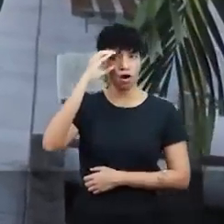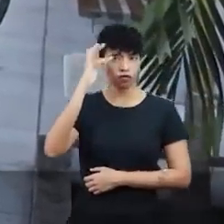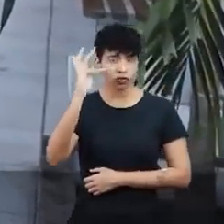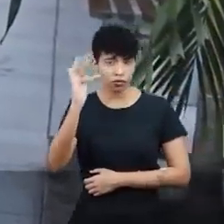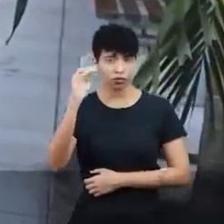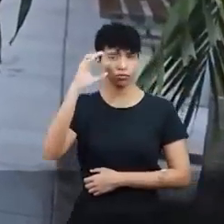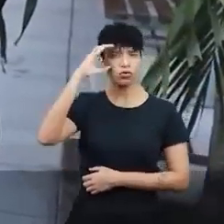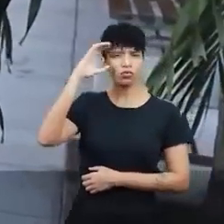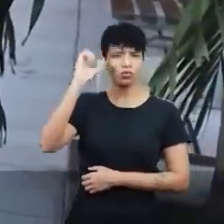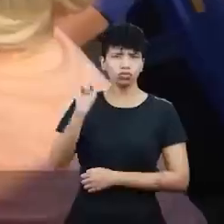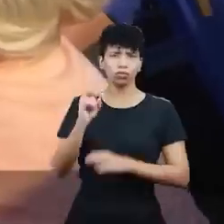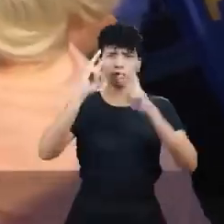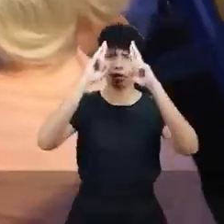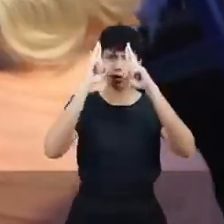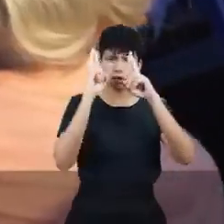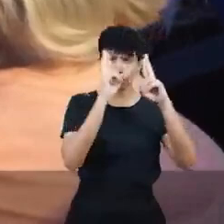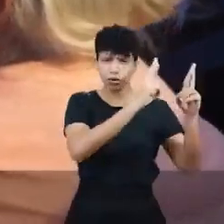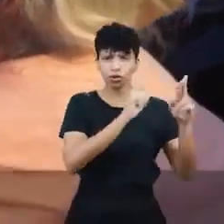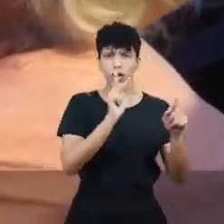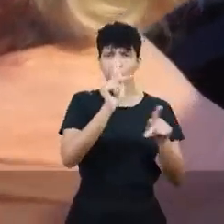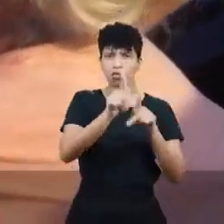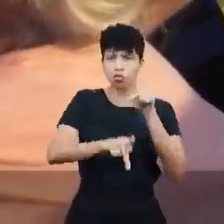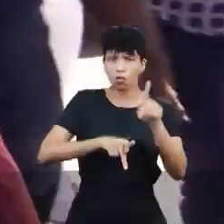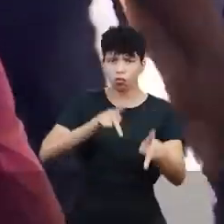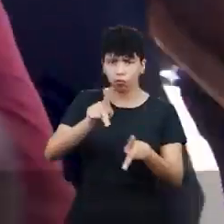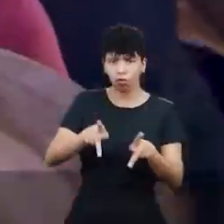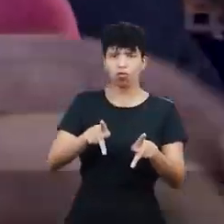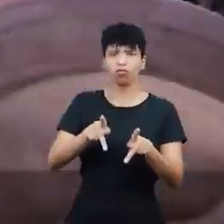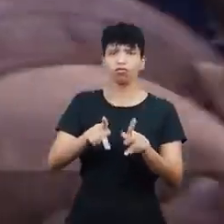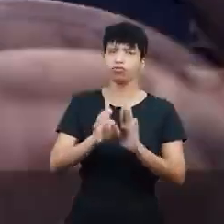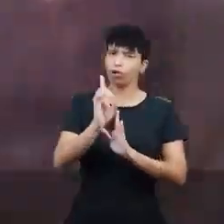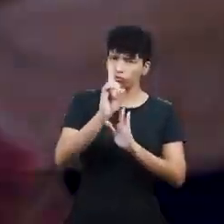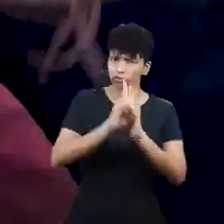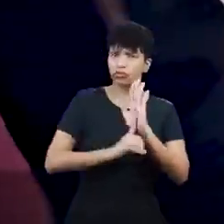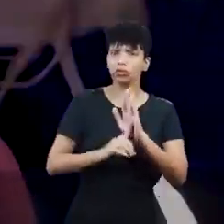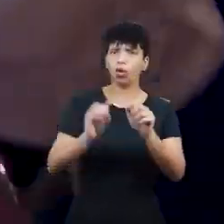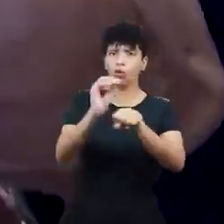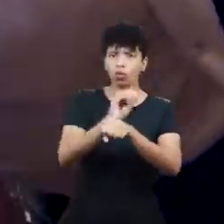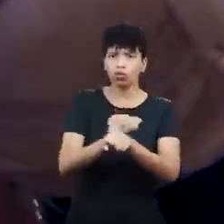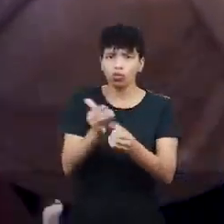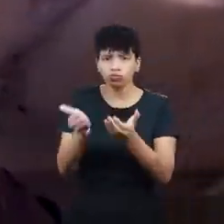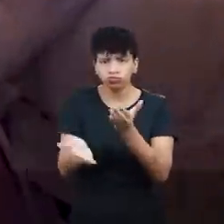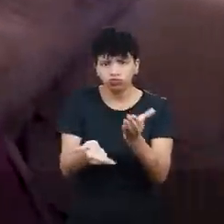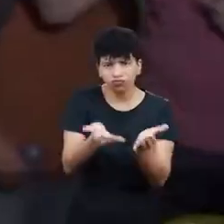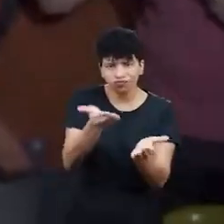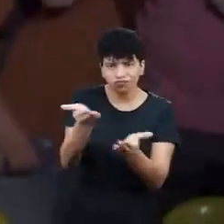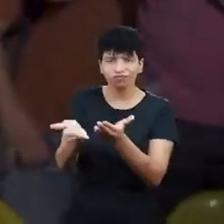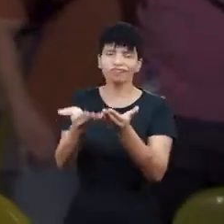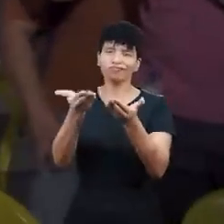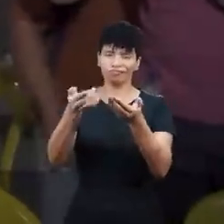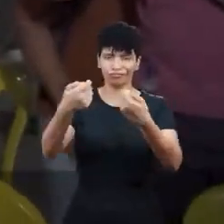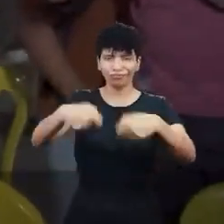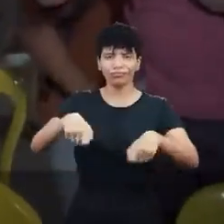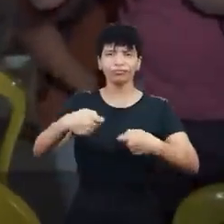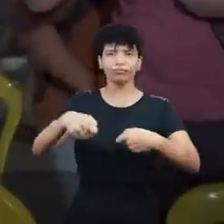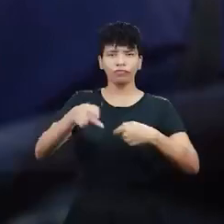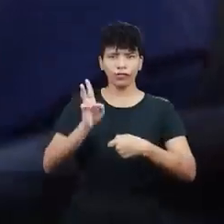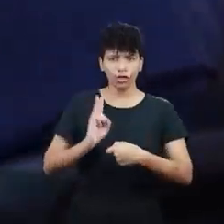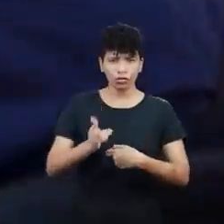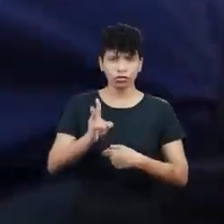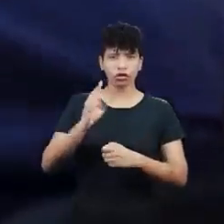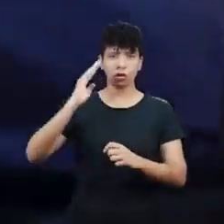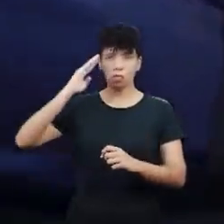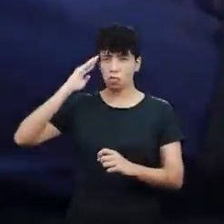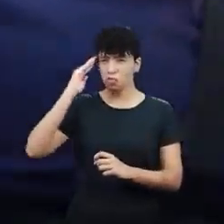Firmino e Silvio Mendes, respeitar as pessoas como elas merecem e cuidar das pessoas como elas precisam